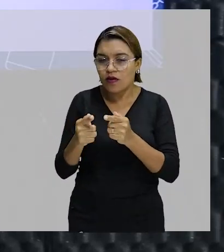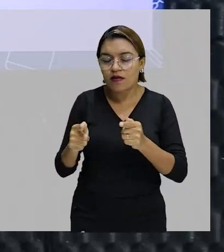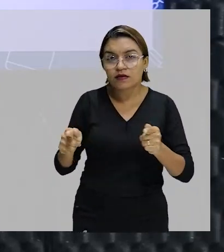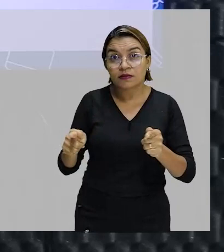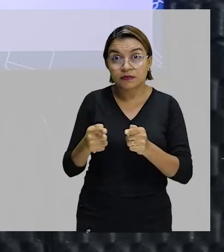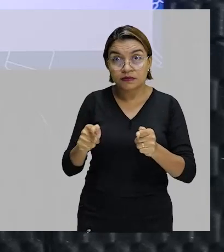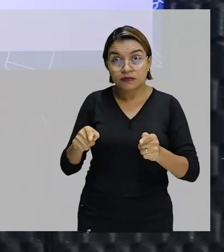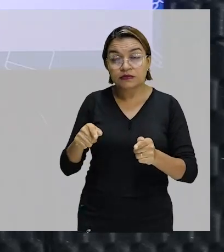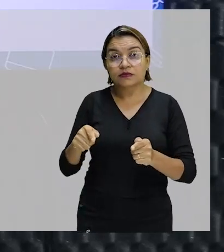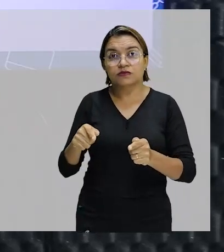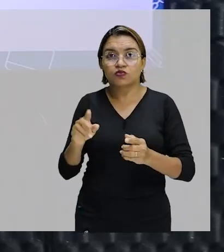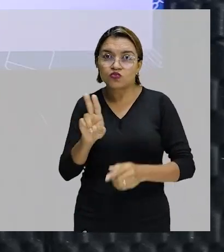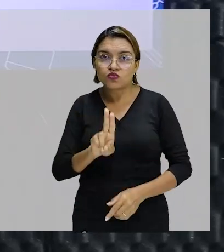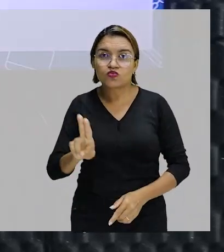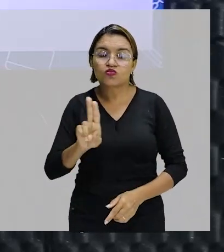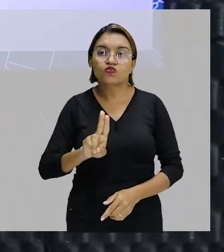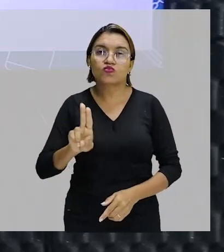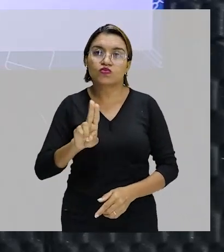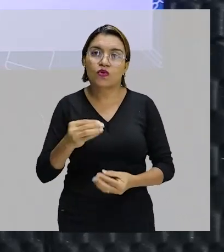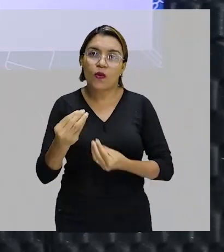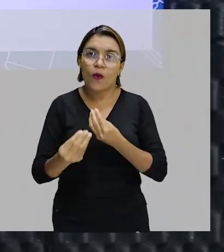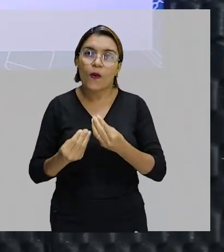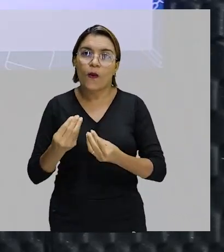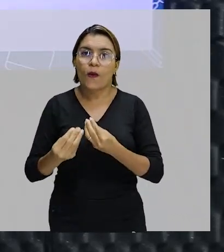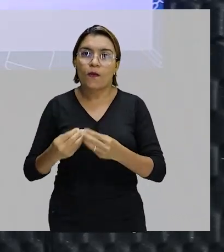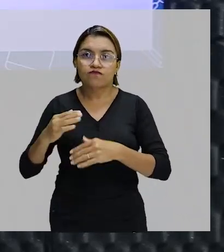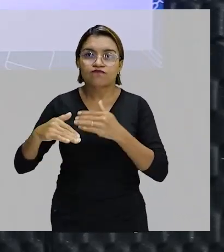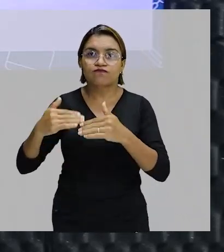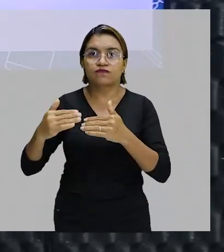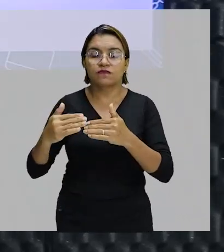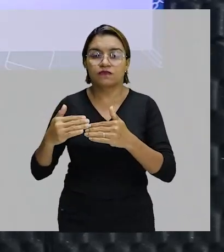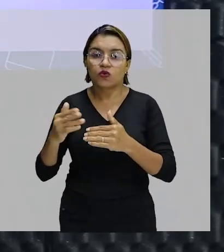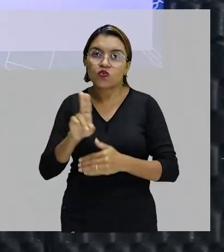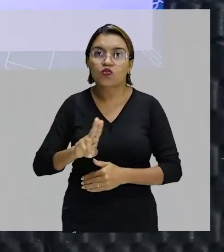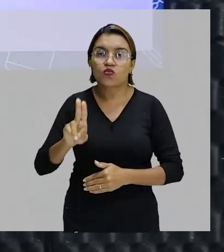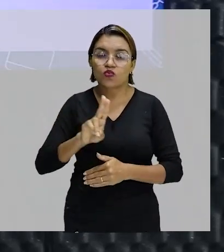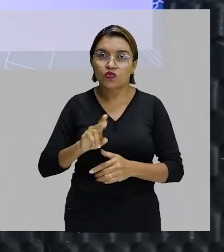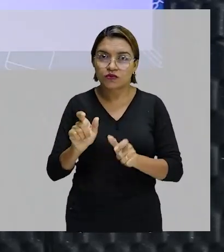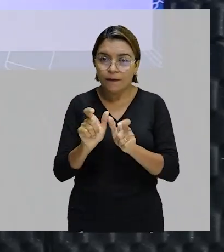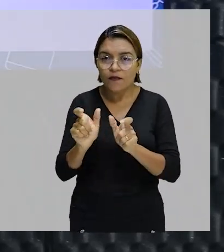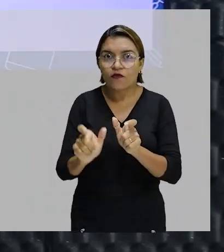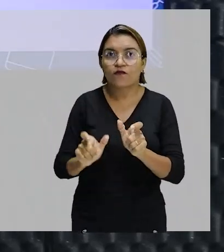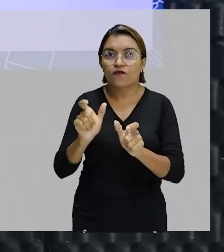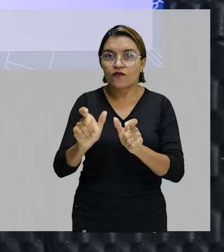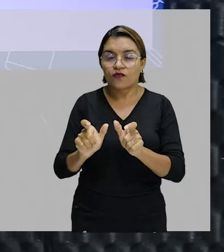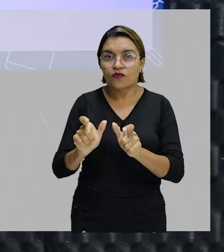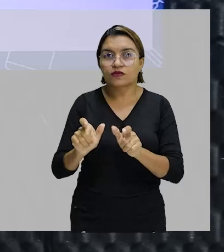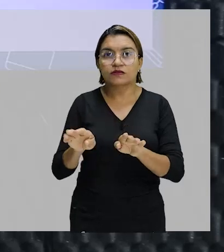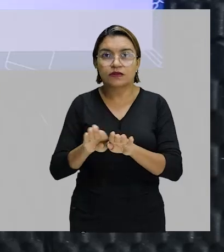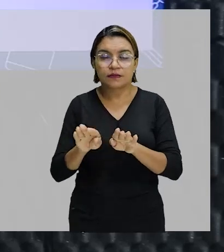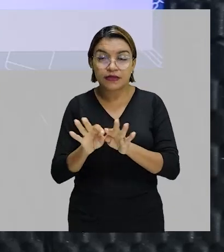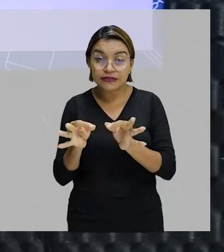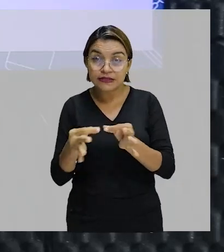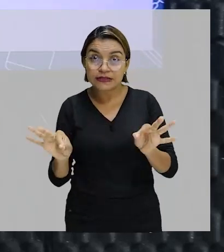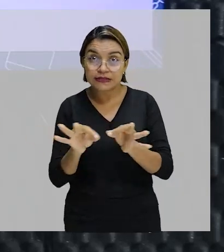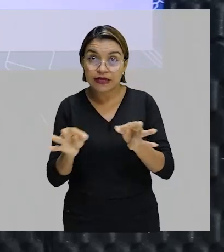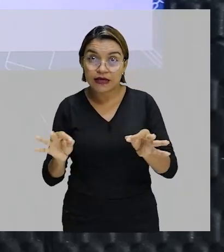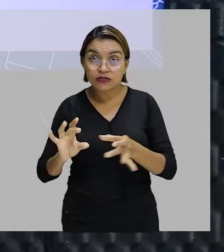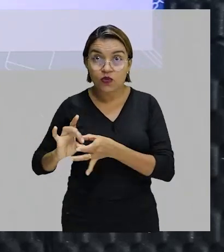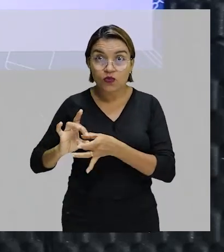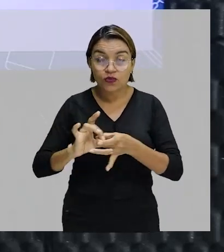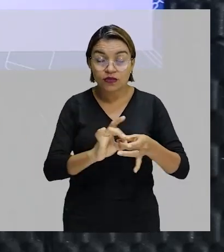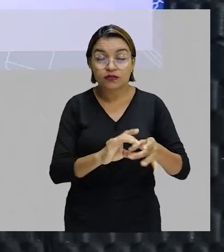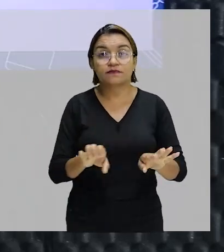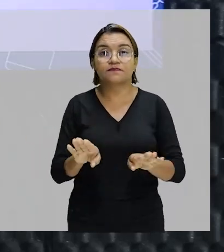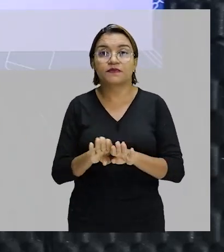gramatical trabalha e de como ela desempenha a sua função morfológica, sintática dentro de um contexto. Vamos falar